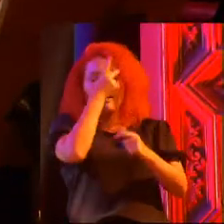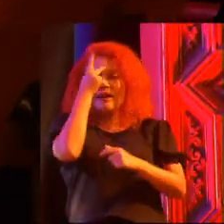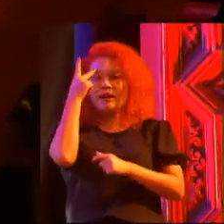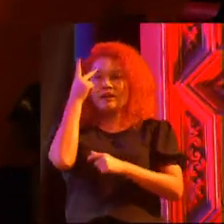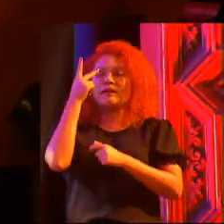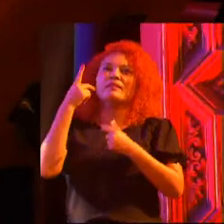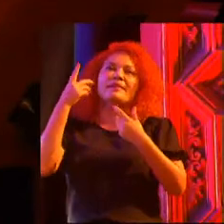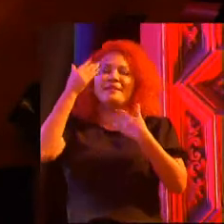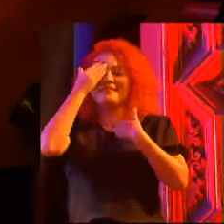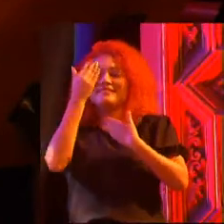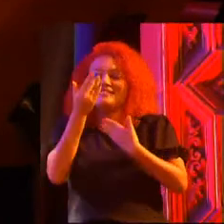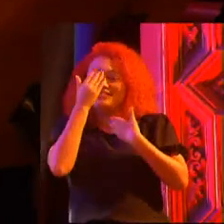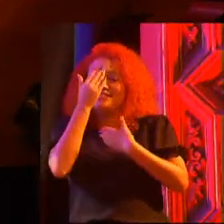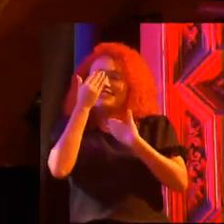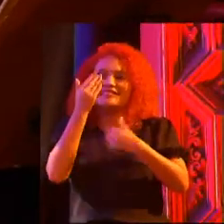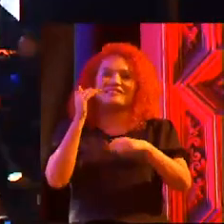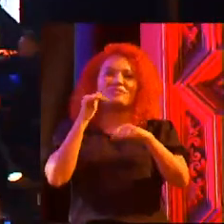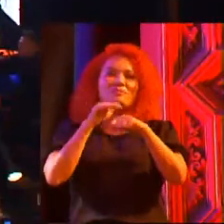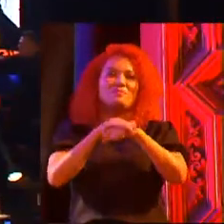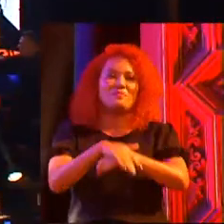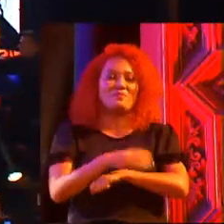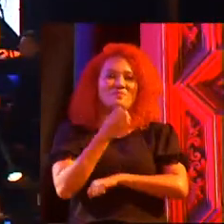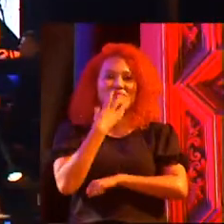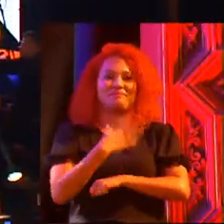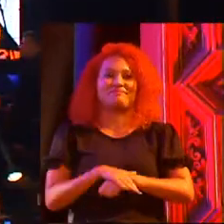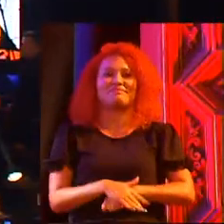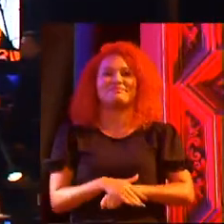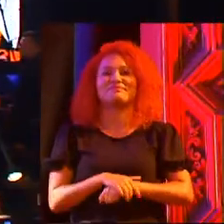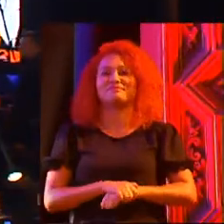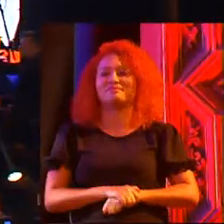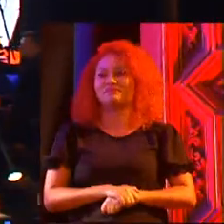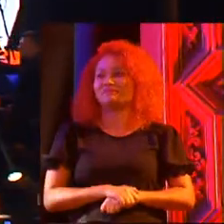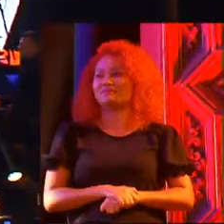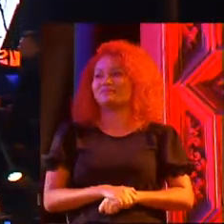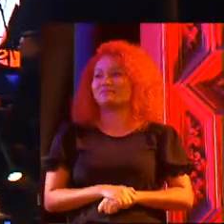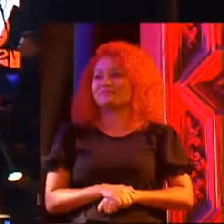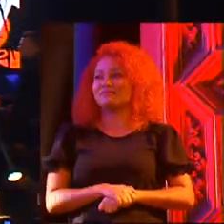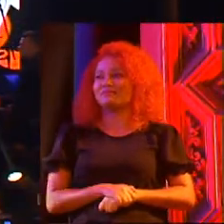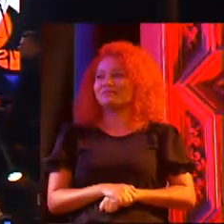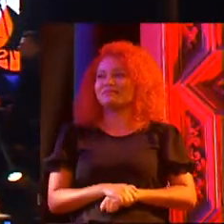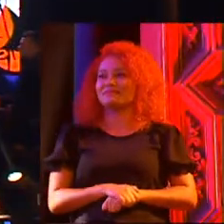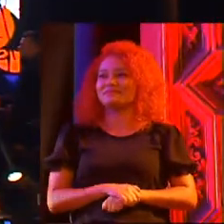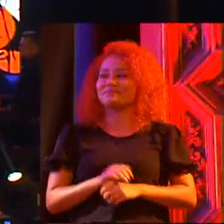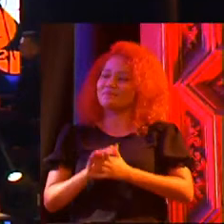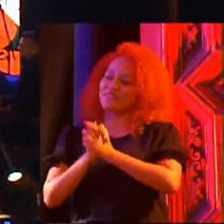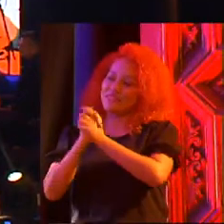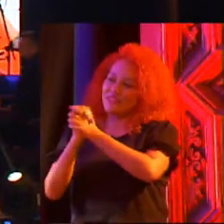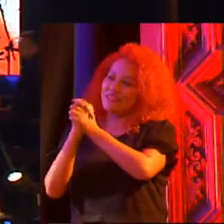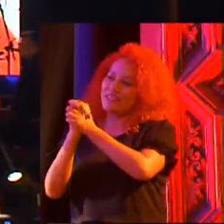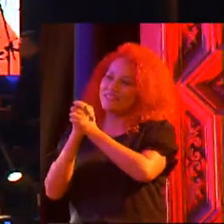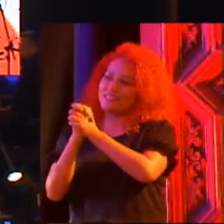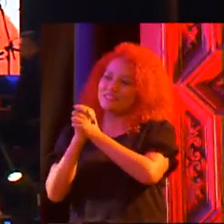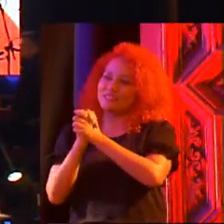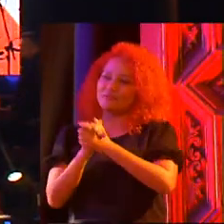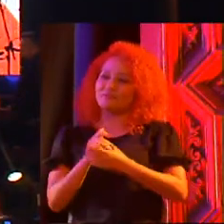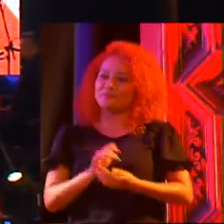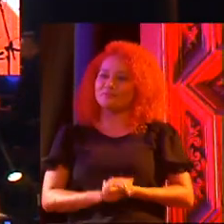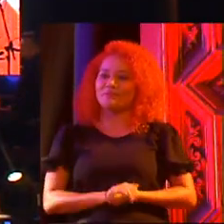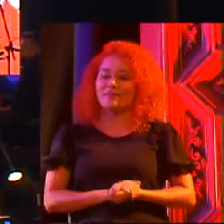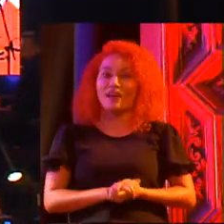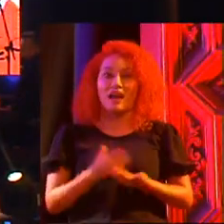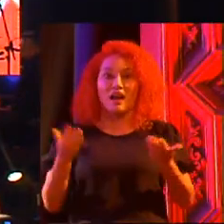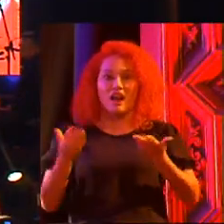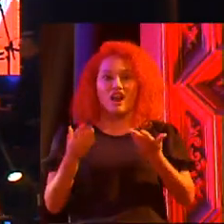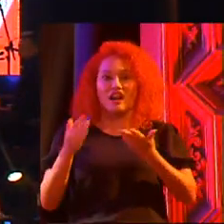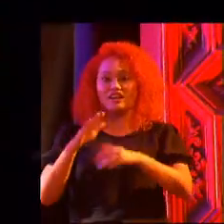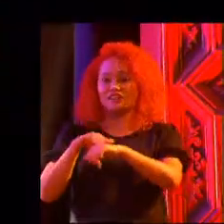todo mundo. Boa noite. Boa noite. Os parabéns. Bem, vamos chamar a